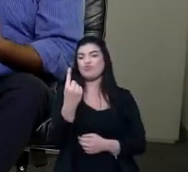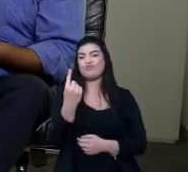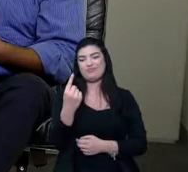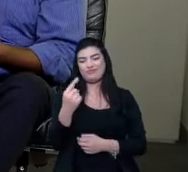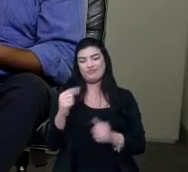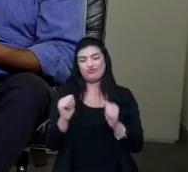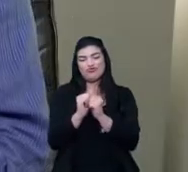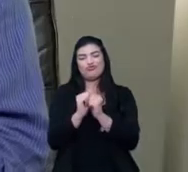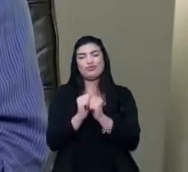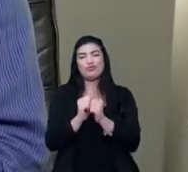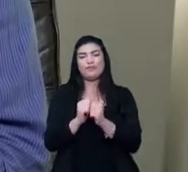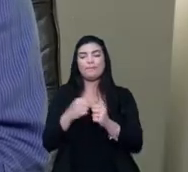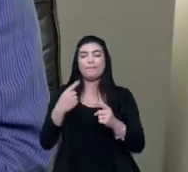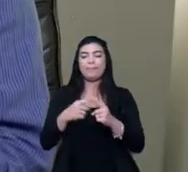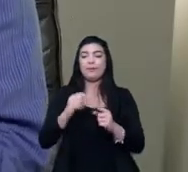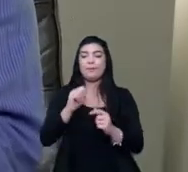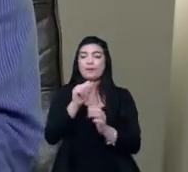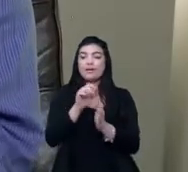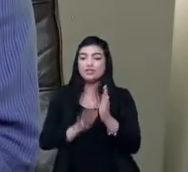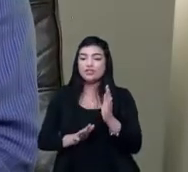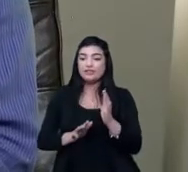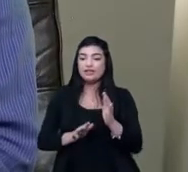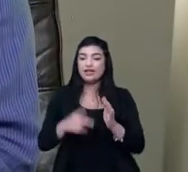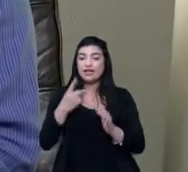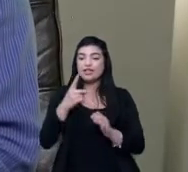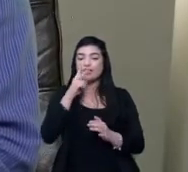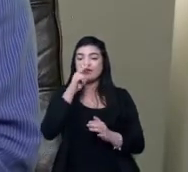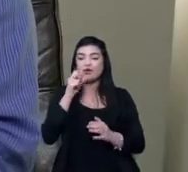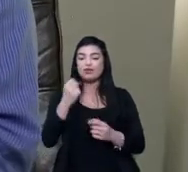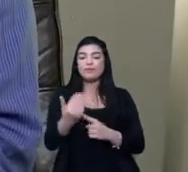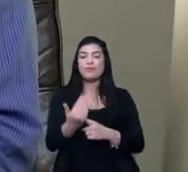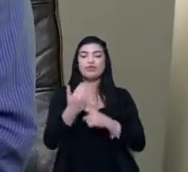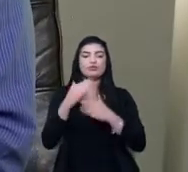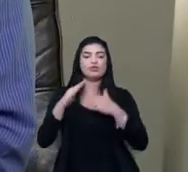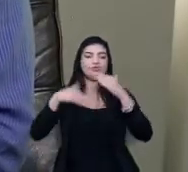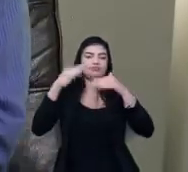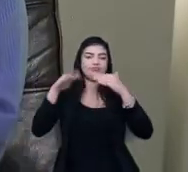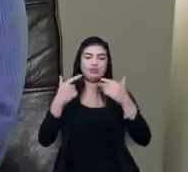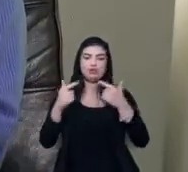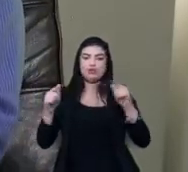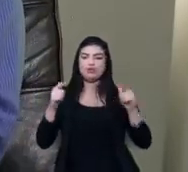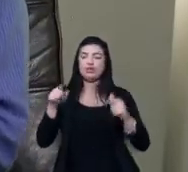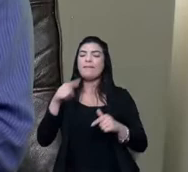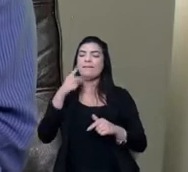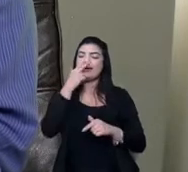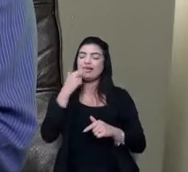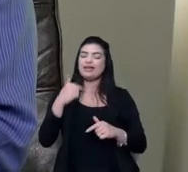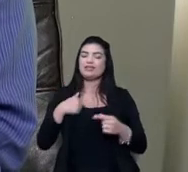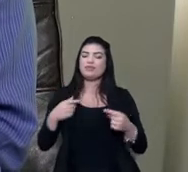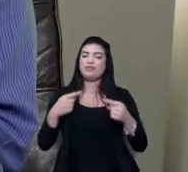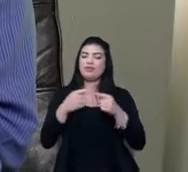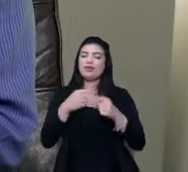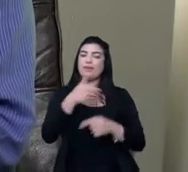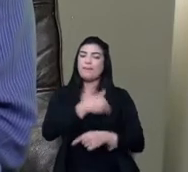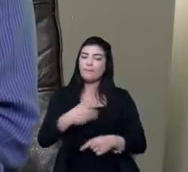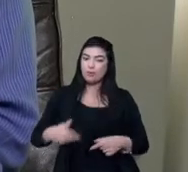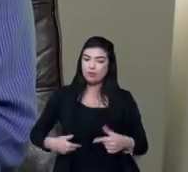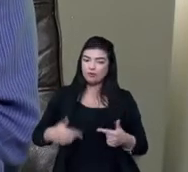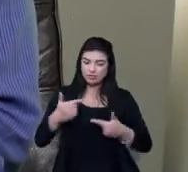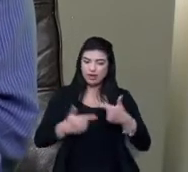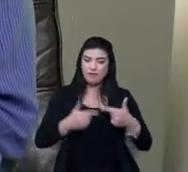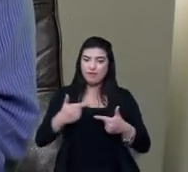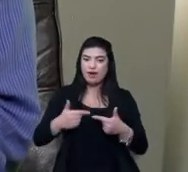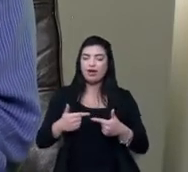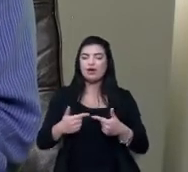uma atividade favorece o desenvolvimento da outra, né? Eu acho assim que o serviço público ele nos dá muita dignidade no sentido do